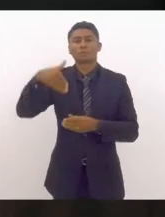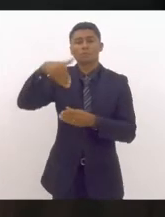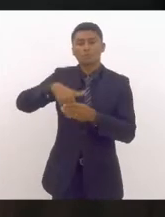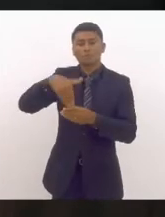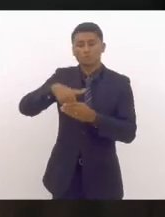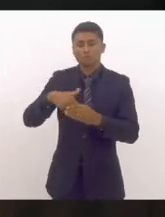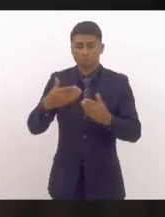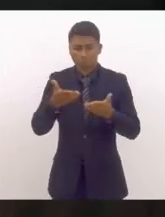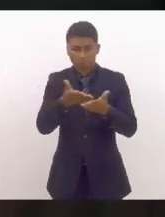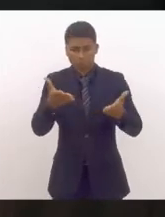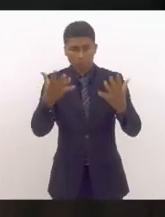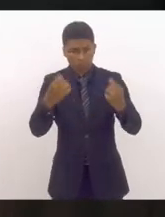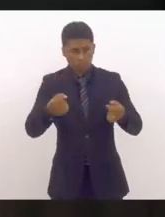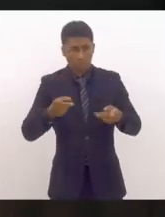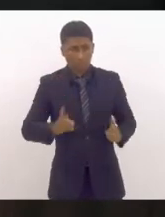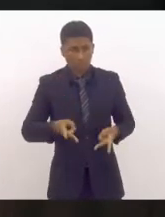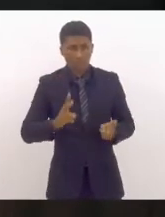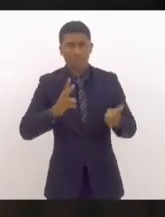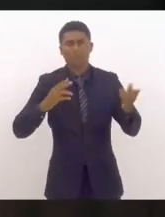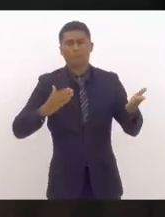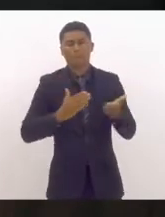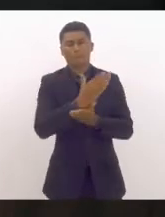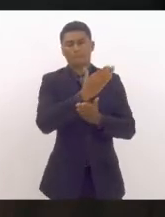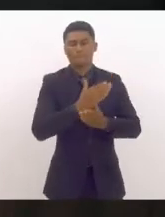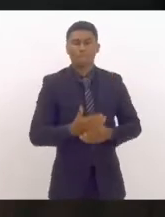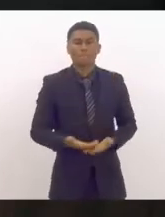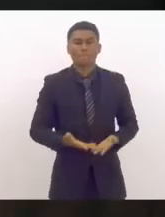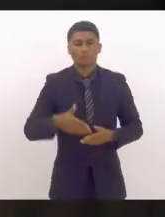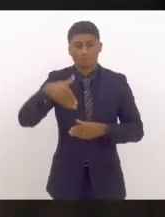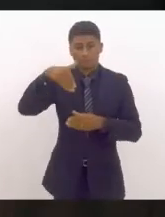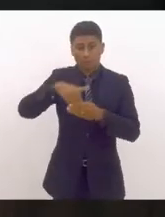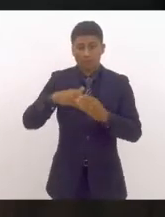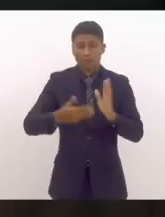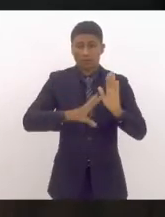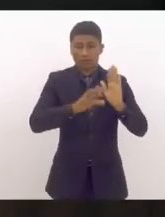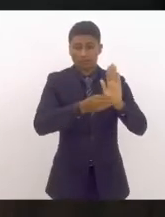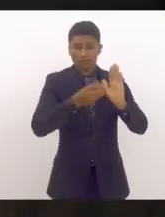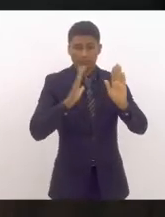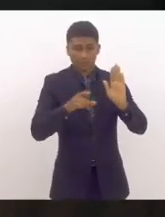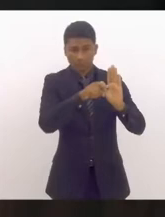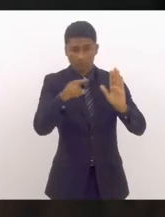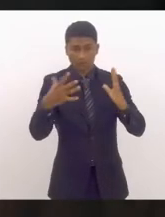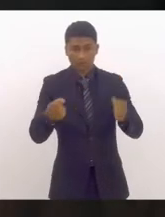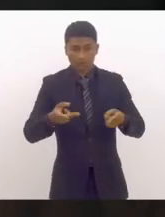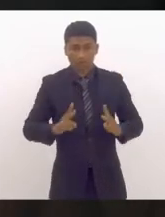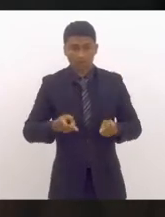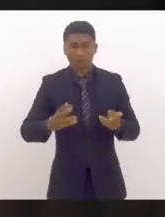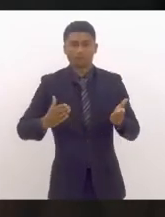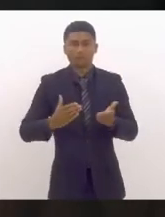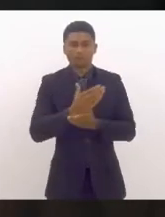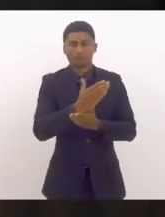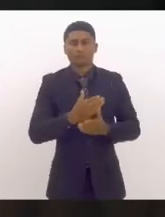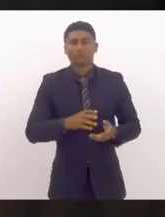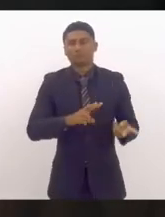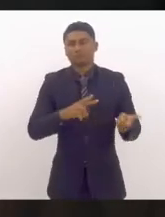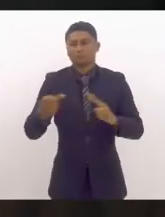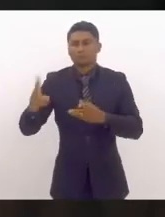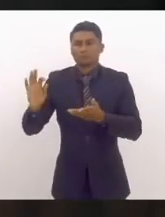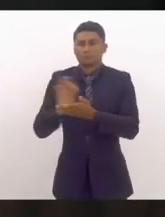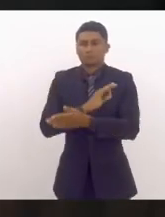redação. Senhores que aprovam, como estão? Aprovado. Em votação, projeto assim emendado. Senhores que aprovam, permaneçam como estão. Aprovado, vai